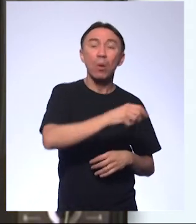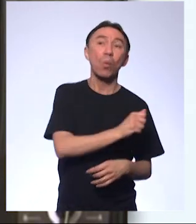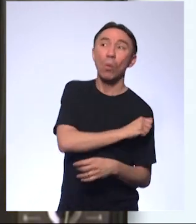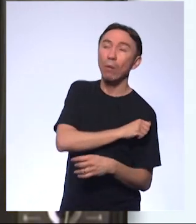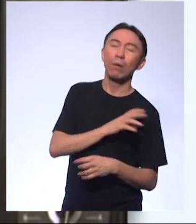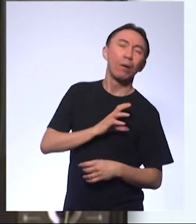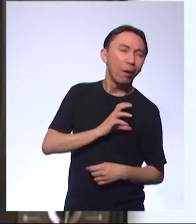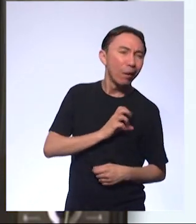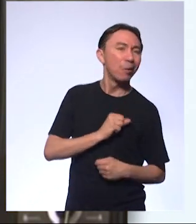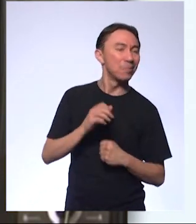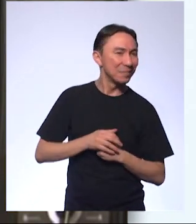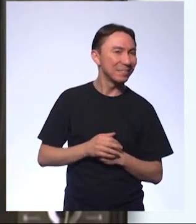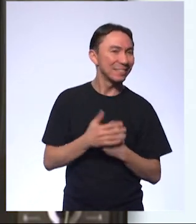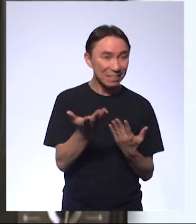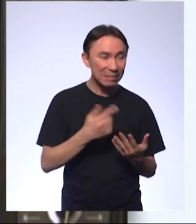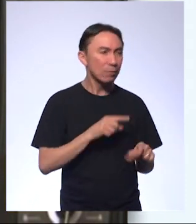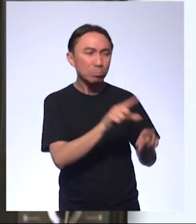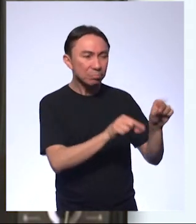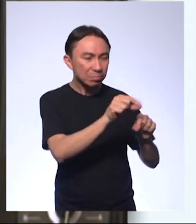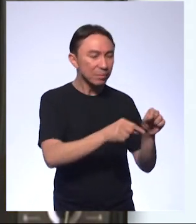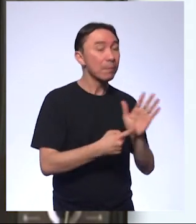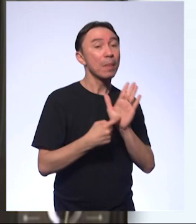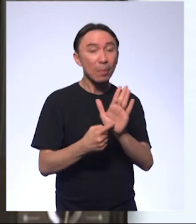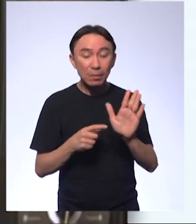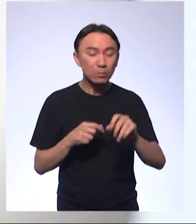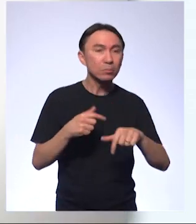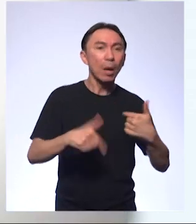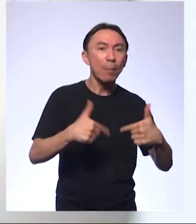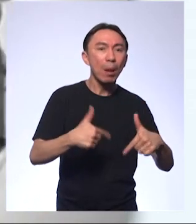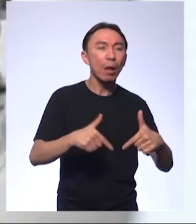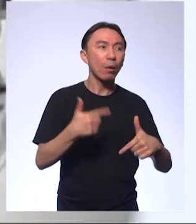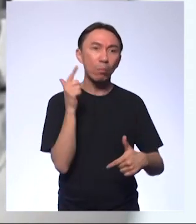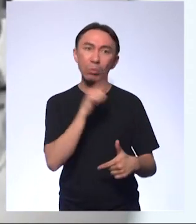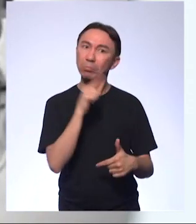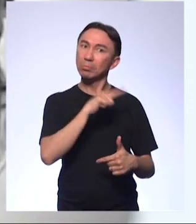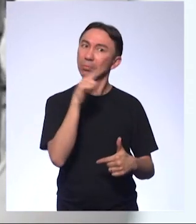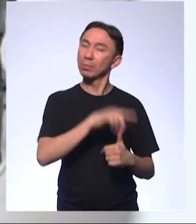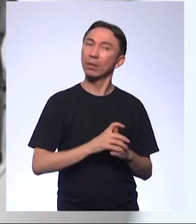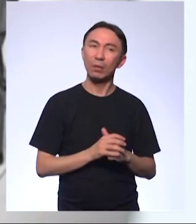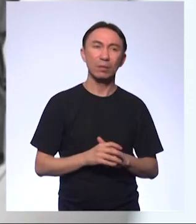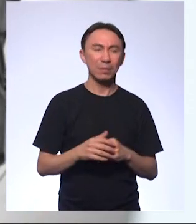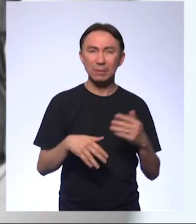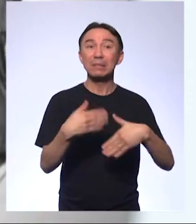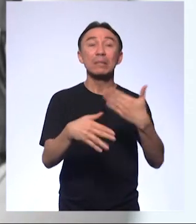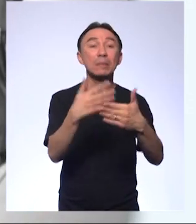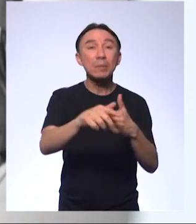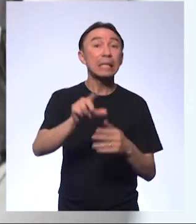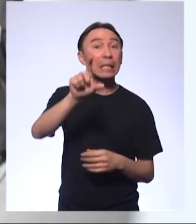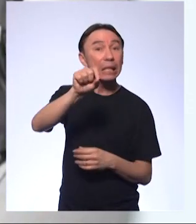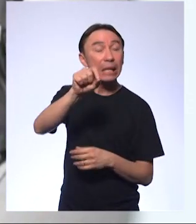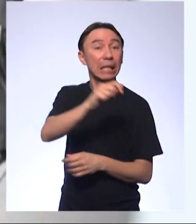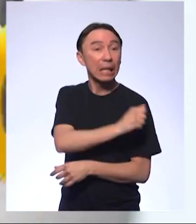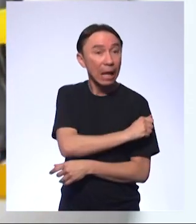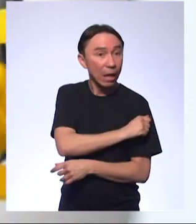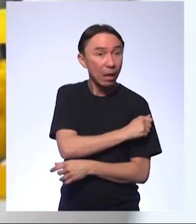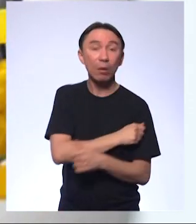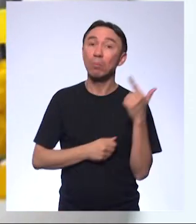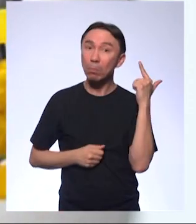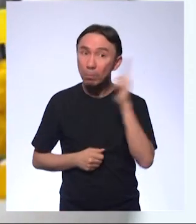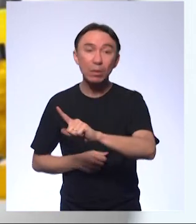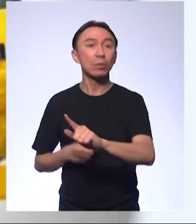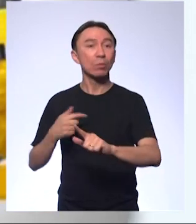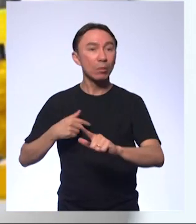de retornar em 1907 para a Inglaterra, mais precisamente para a Universidade de Manchester. Rutherford se tornou um professor muito